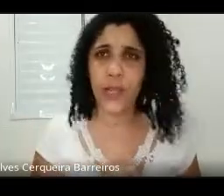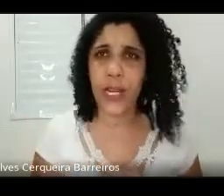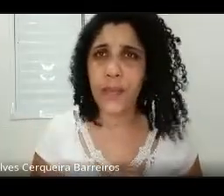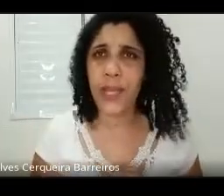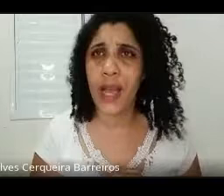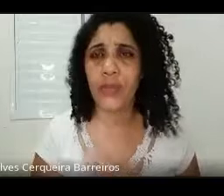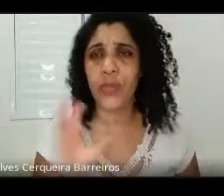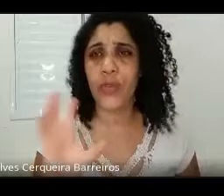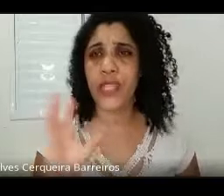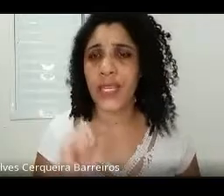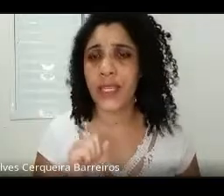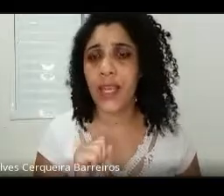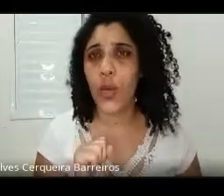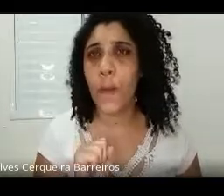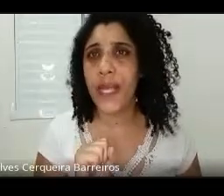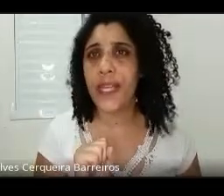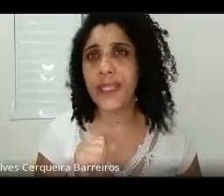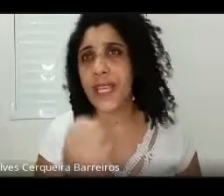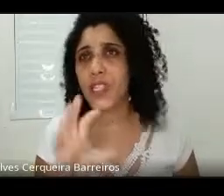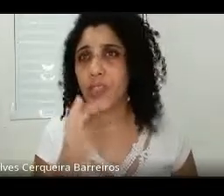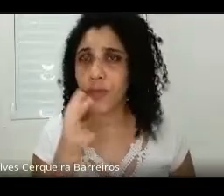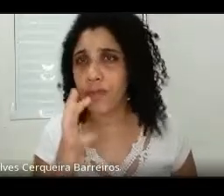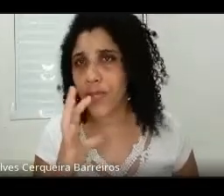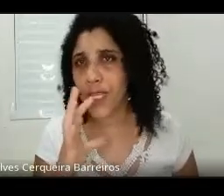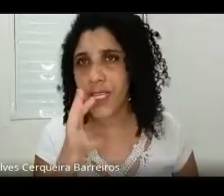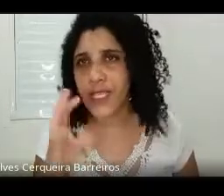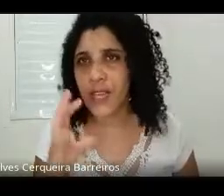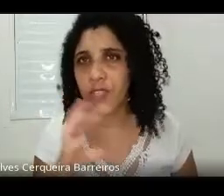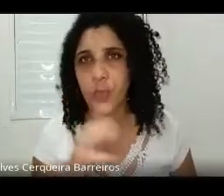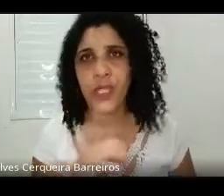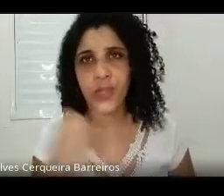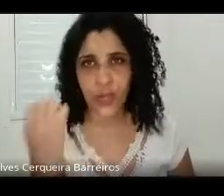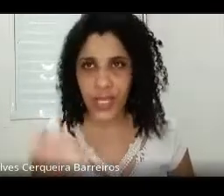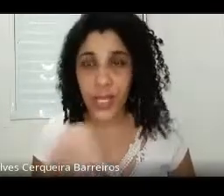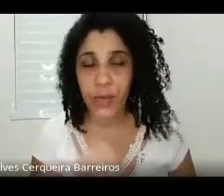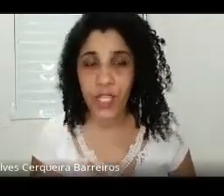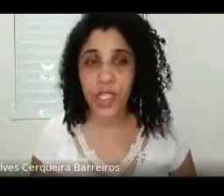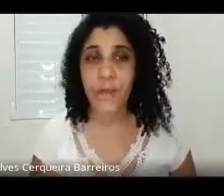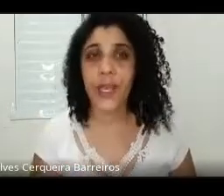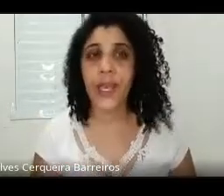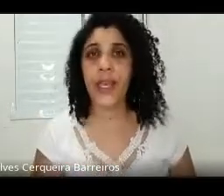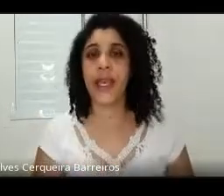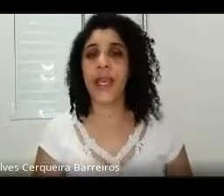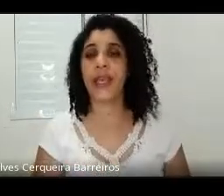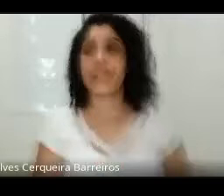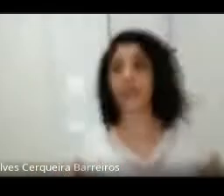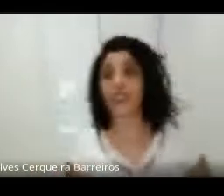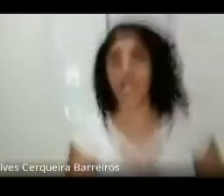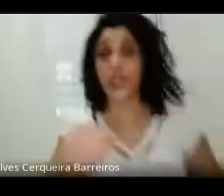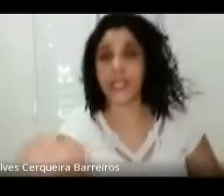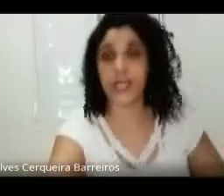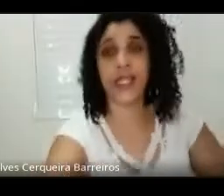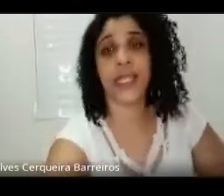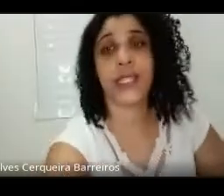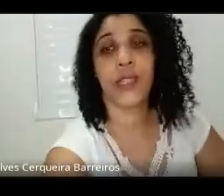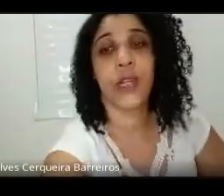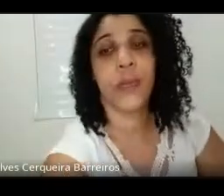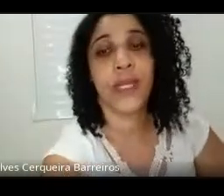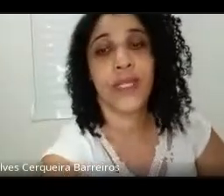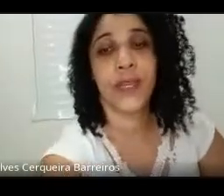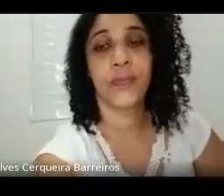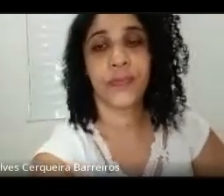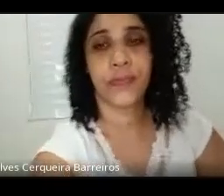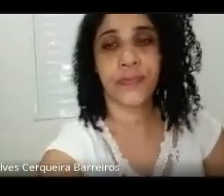porque a leitura labial só consegue compreender cerca de 15 a 20% do que realmente está sendo dito, né? Então, essa questão